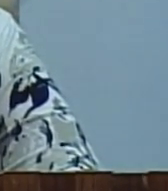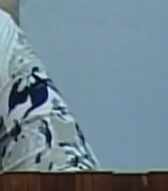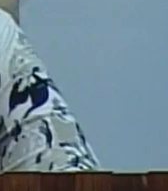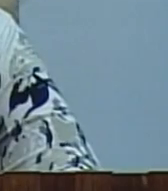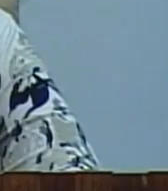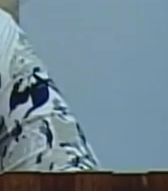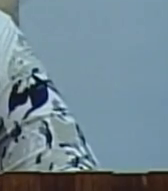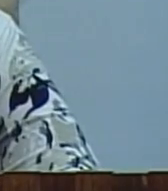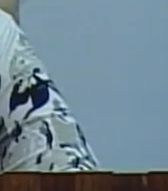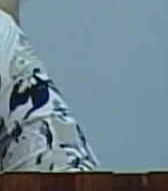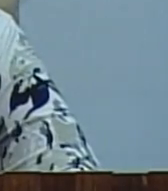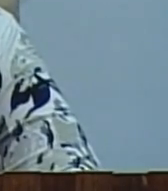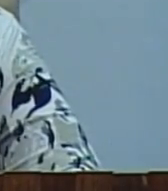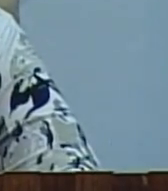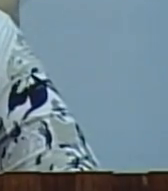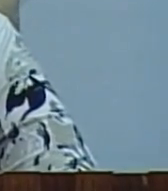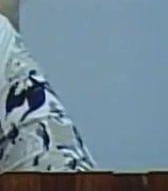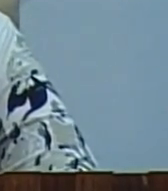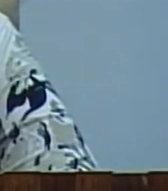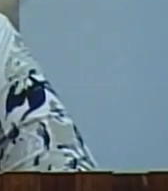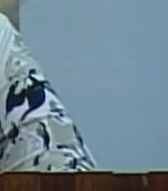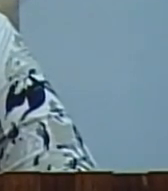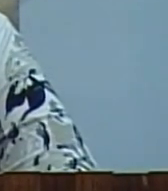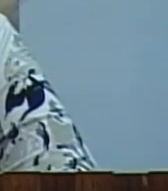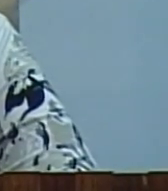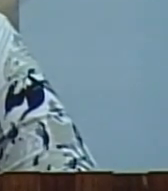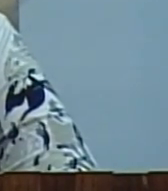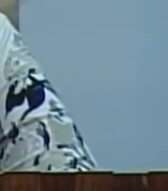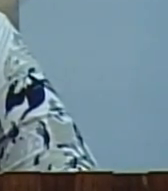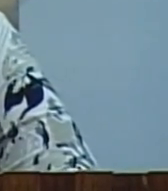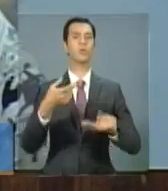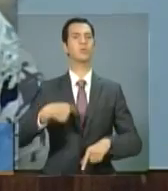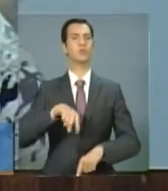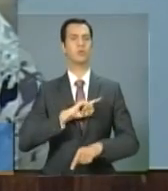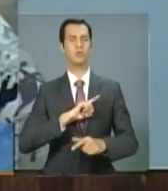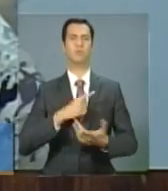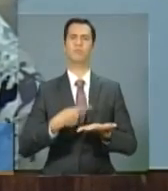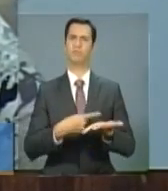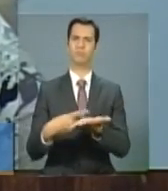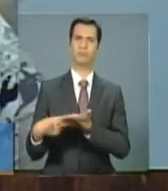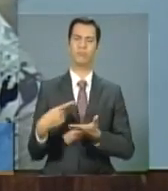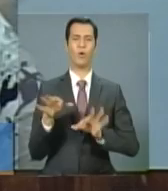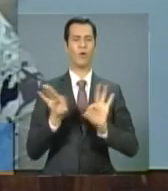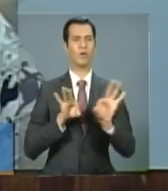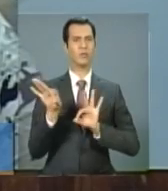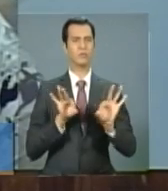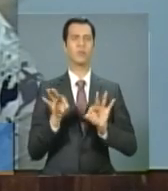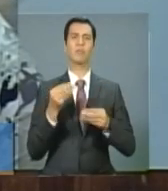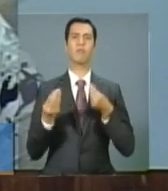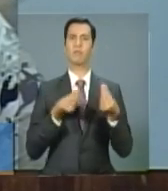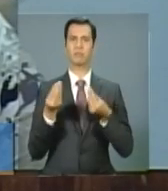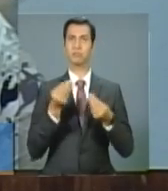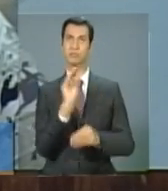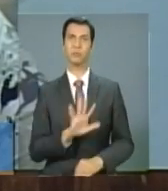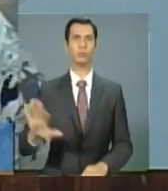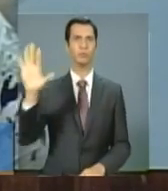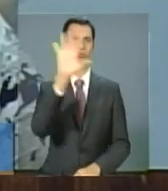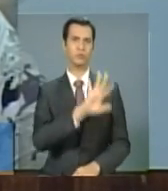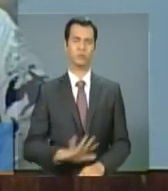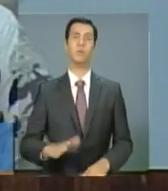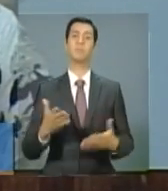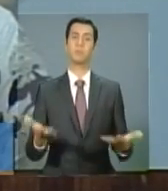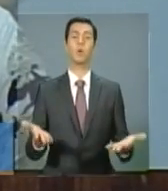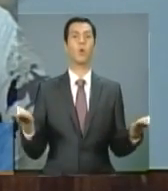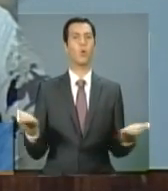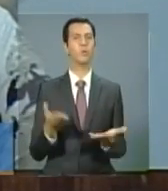para construir o plano, para organizar o plano em cadeia nacional. Eu acho que hoje é um dia muito especial, estamos